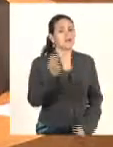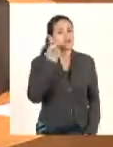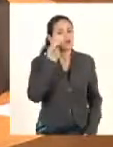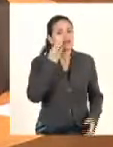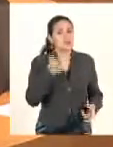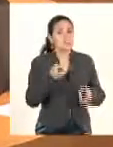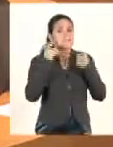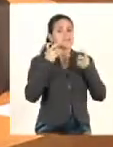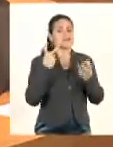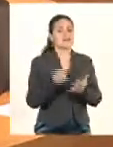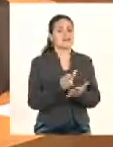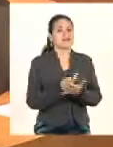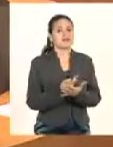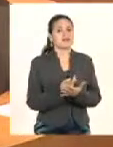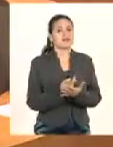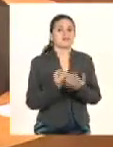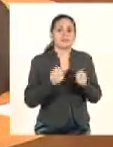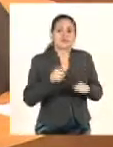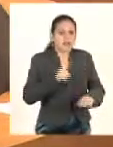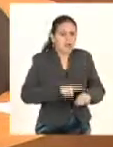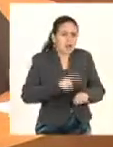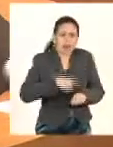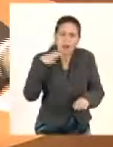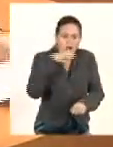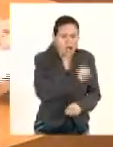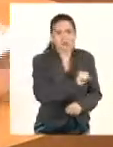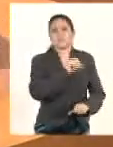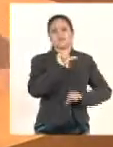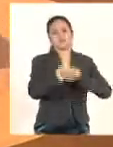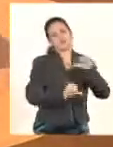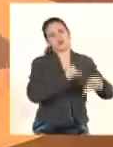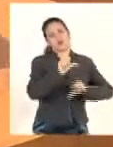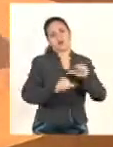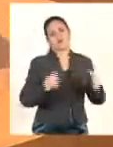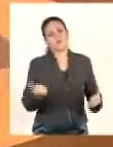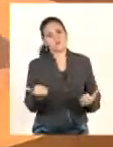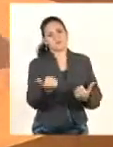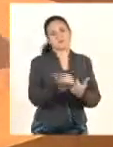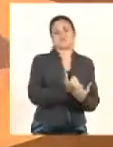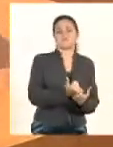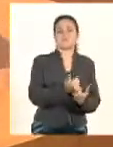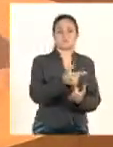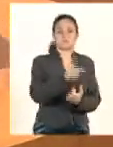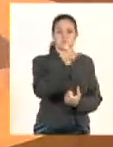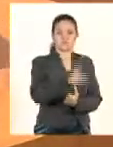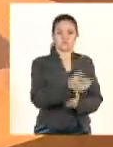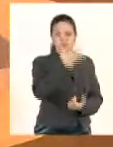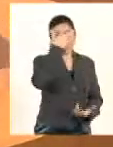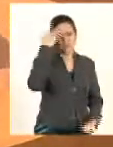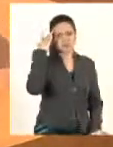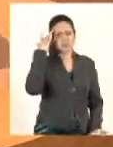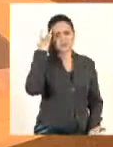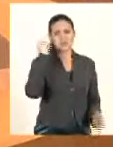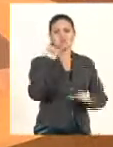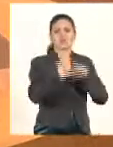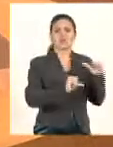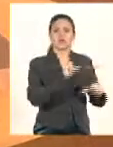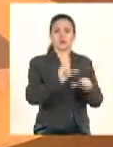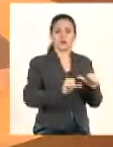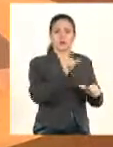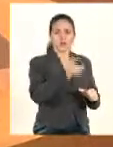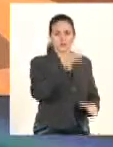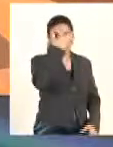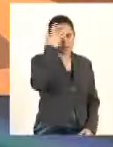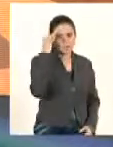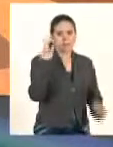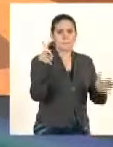momento consertasse, que naquele momento substituísse um membro e colocasse alguém efetivo do